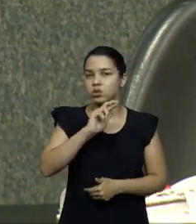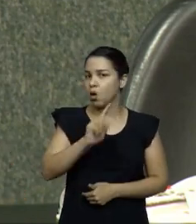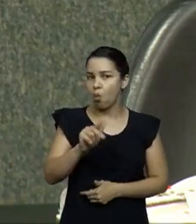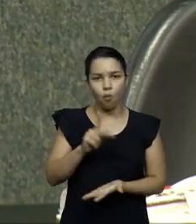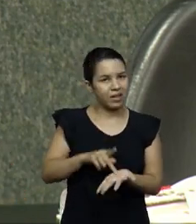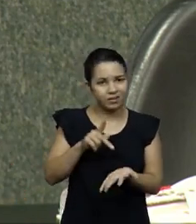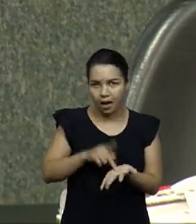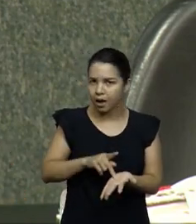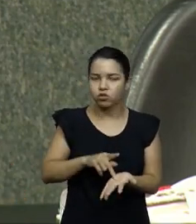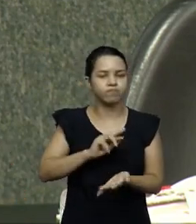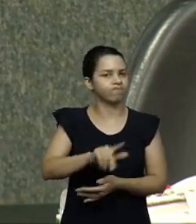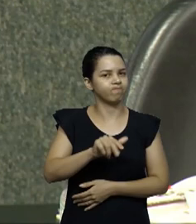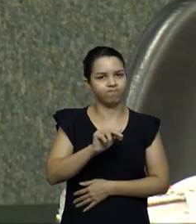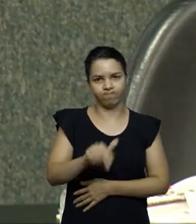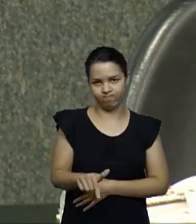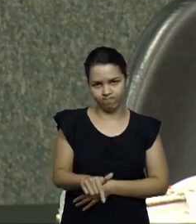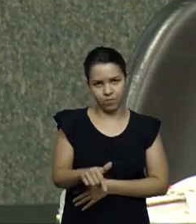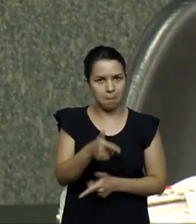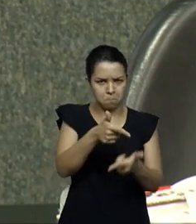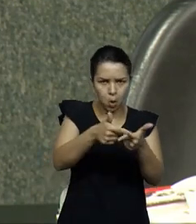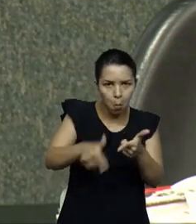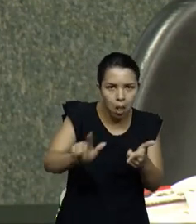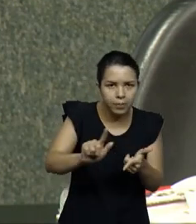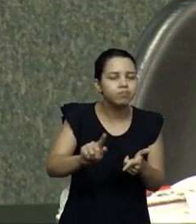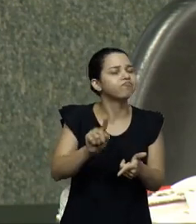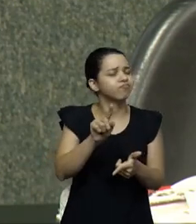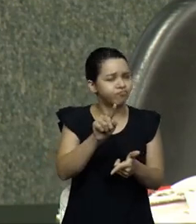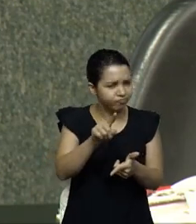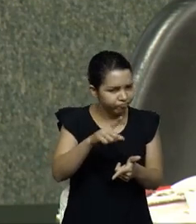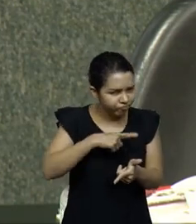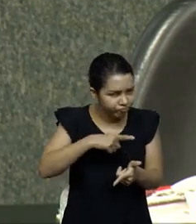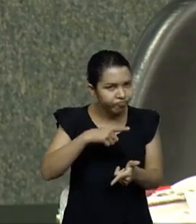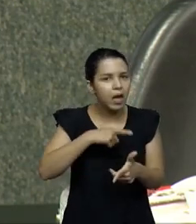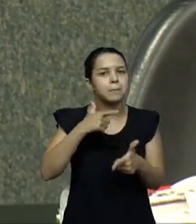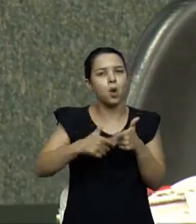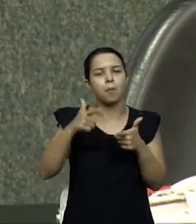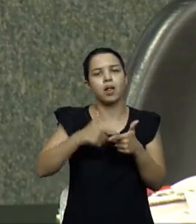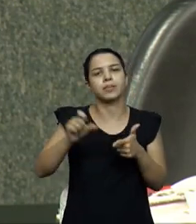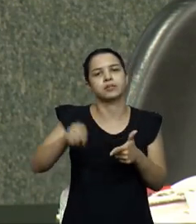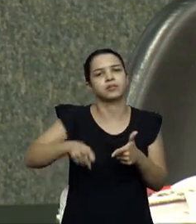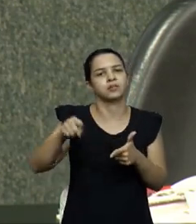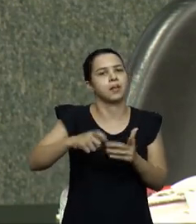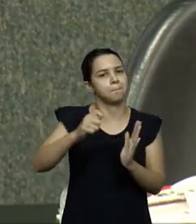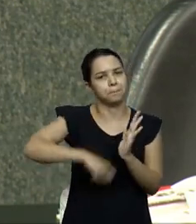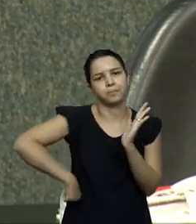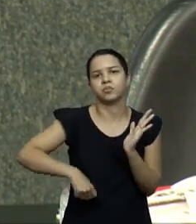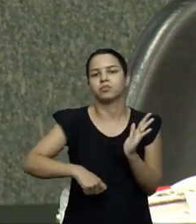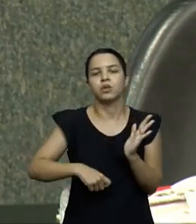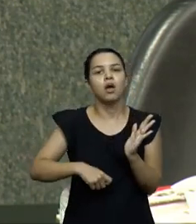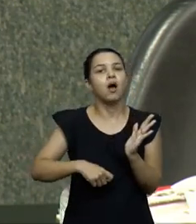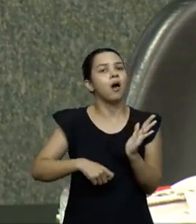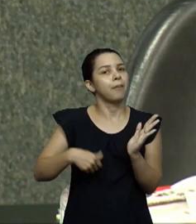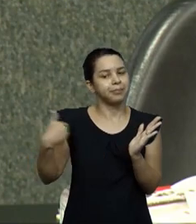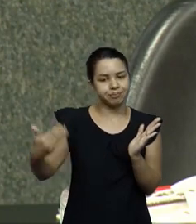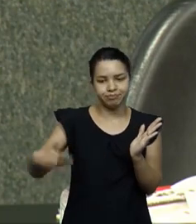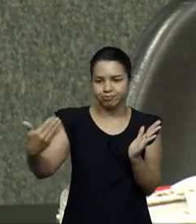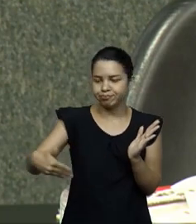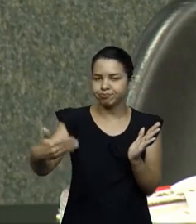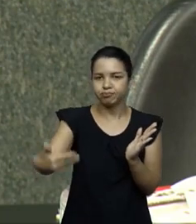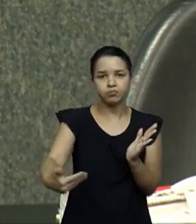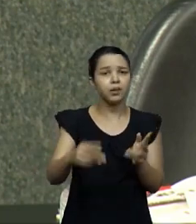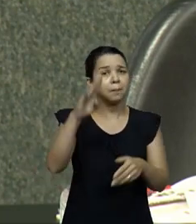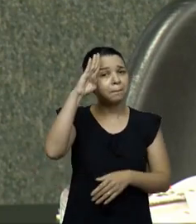que esse processo não tem problema é problemático esse esse processo seletivo da forma com que vem se constituindo